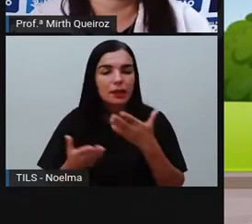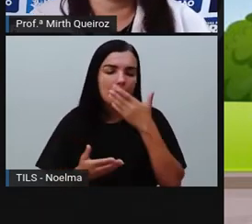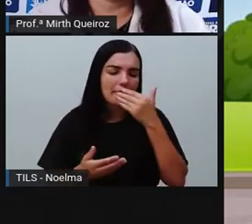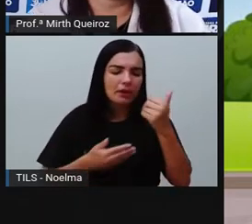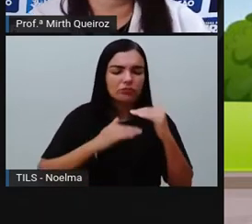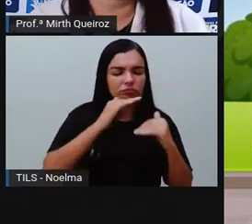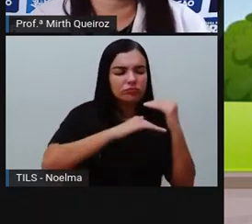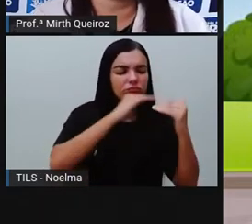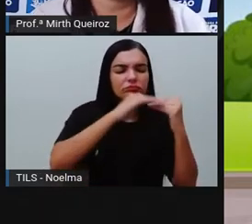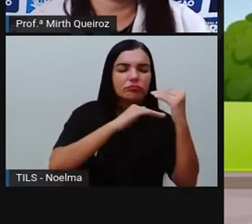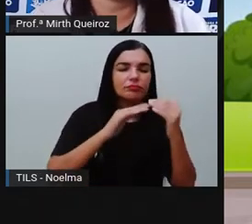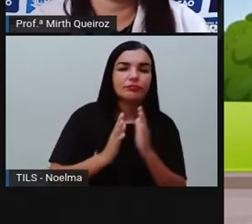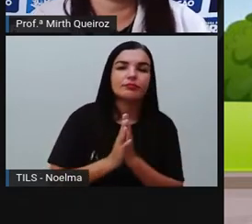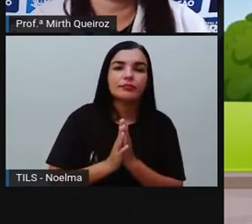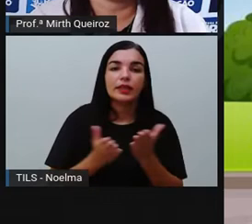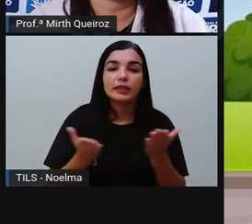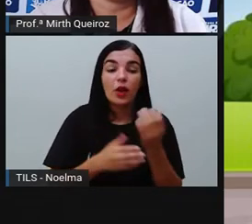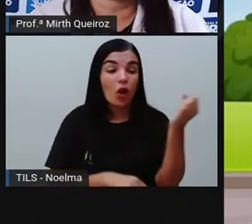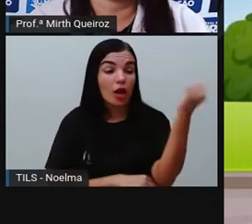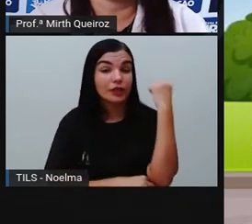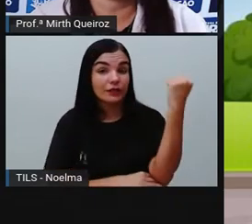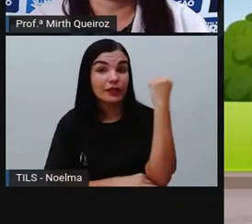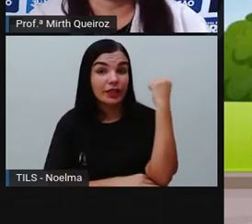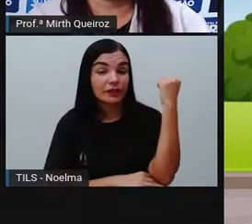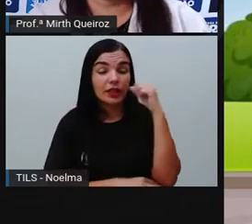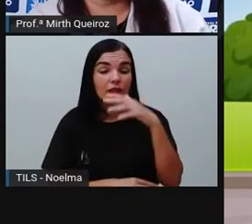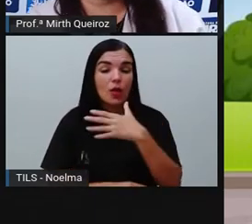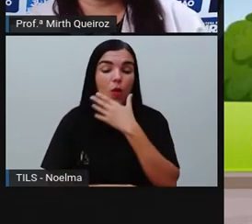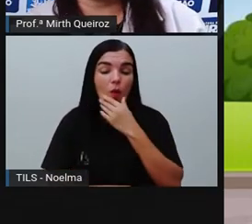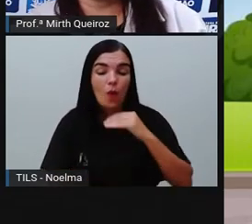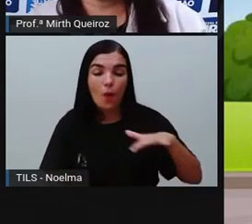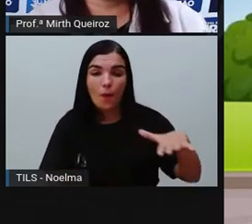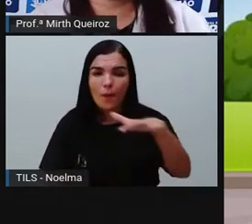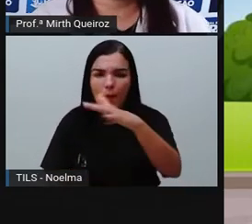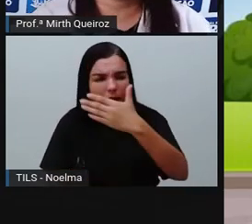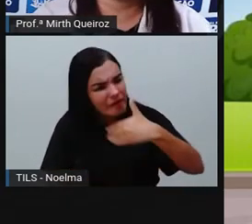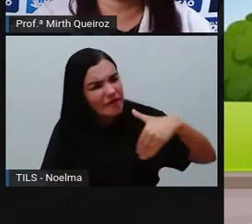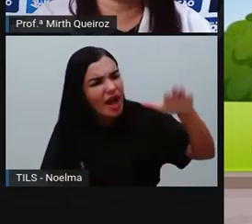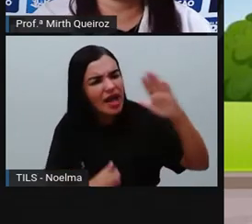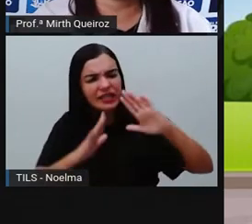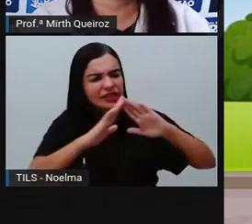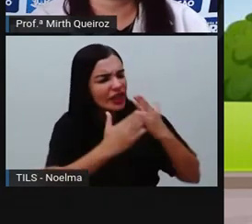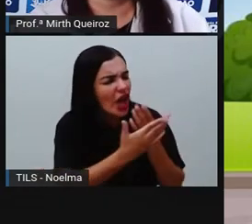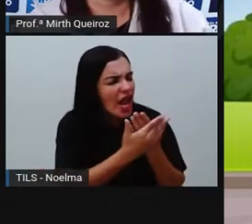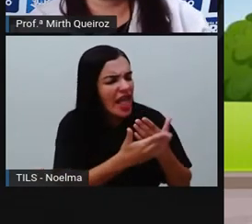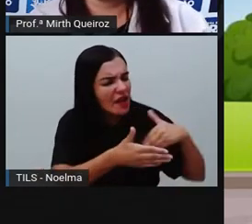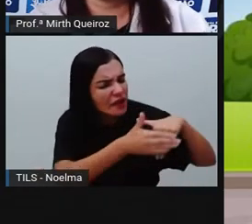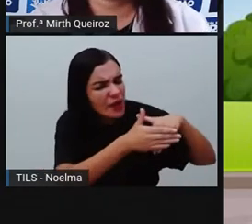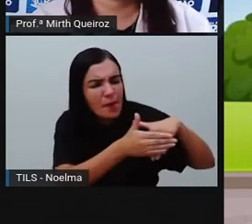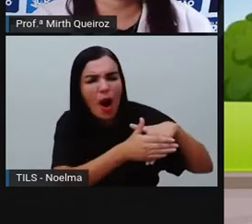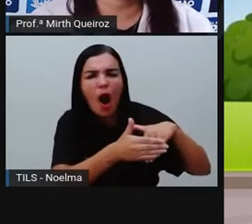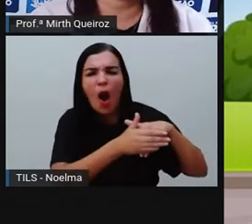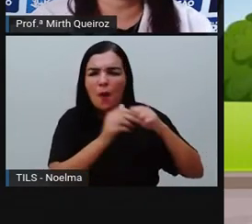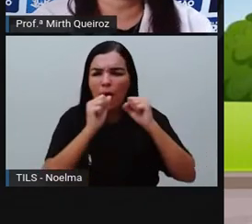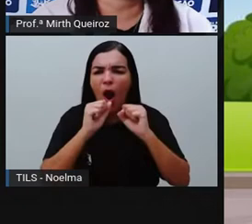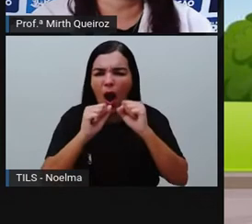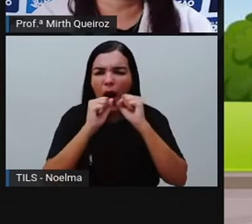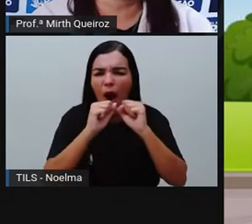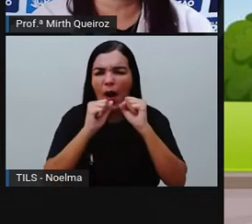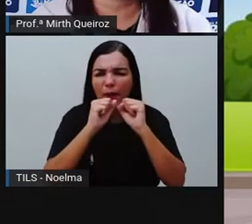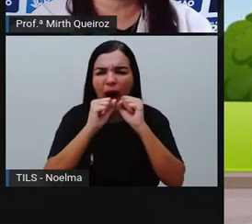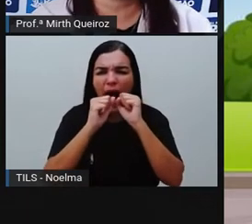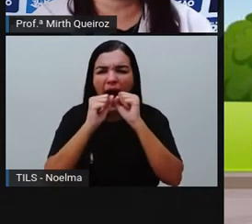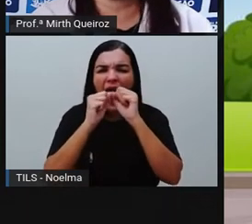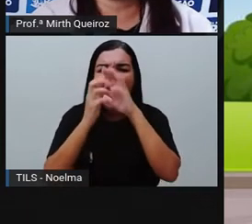aí no futebol. Quando se fala de uma atividade física para os meninos, vamos colocar numa escolinha de futebol, ou vamos reunir ali